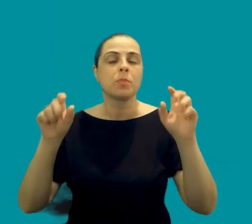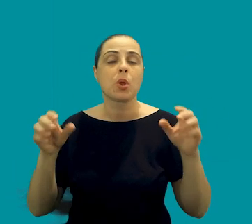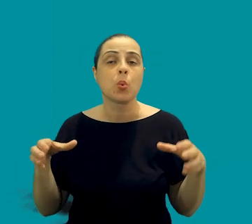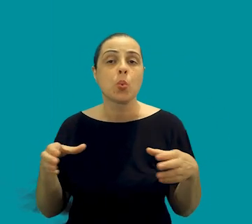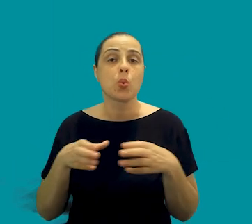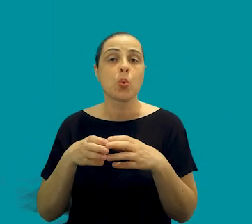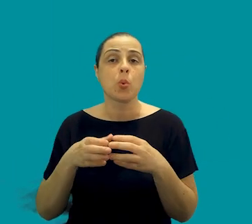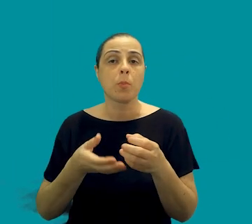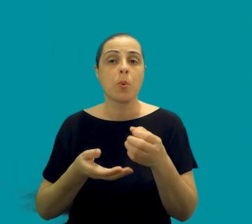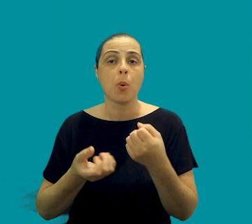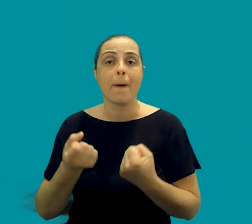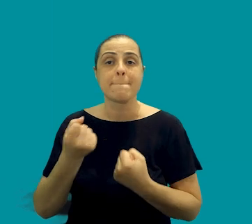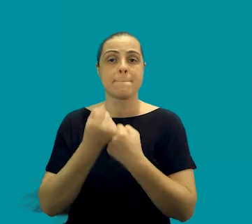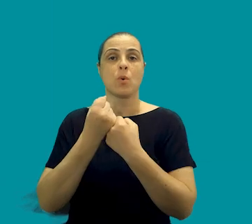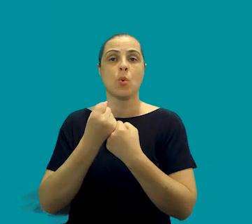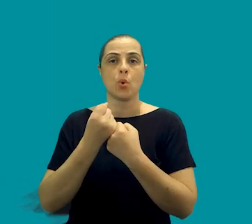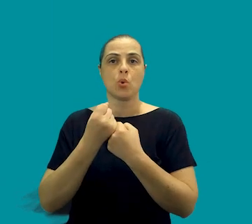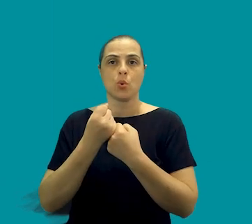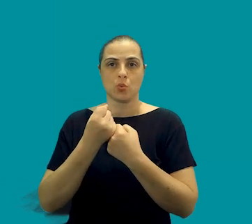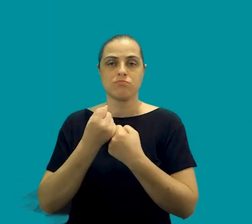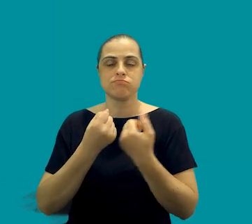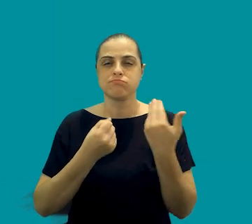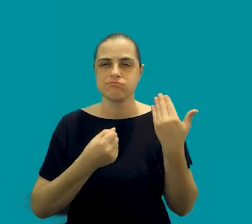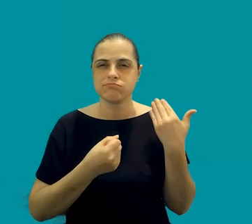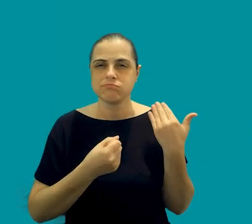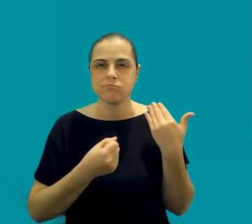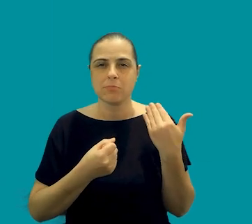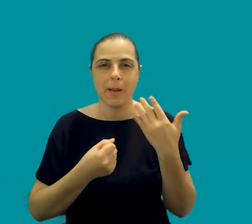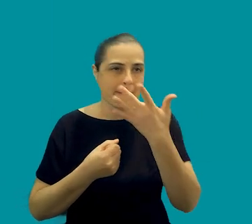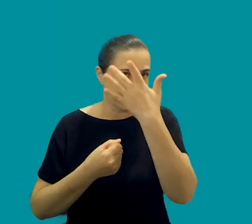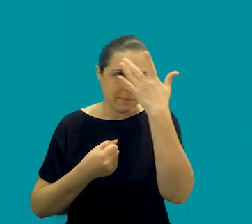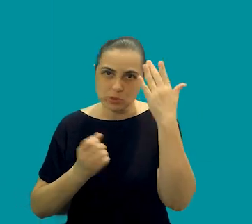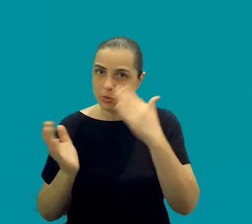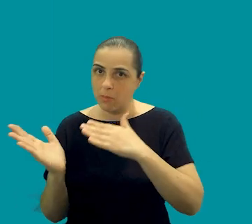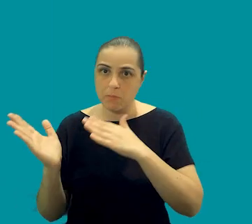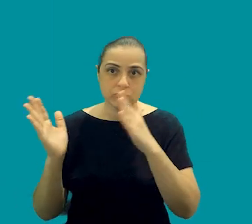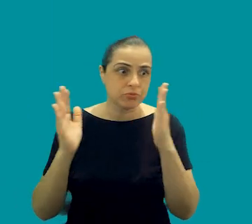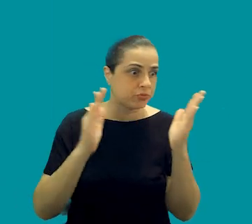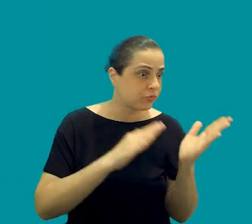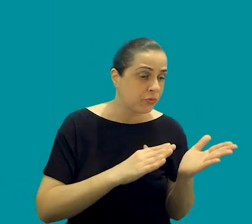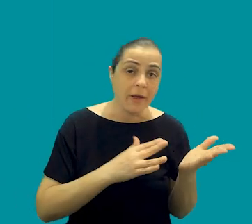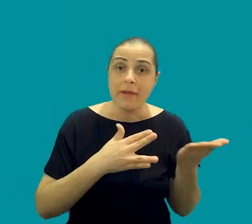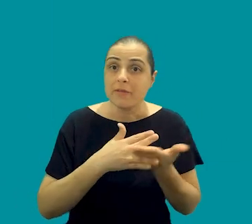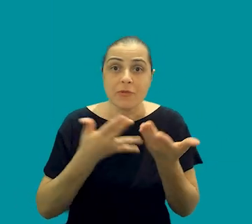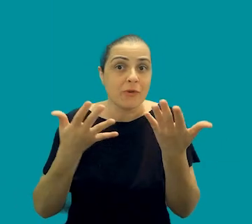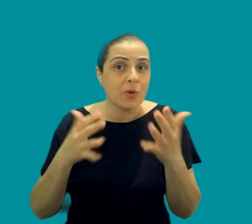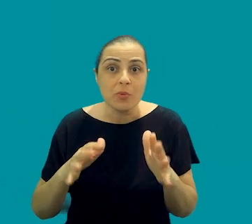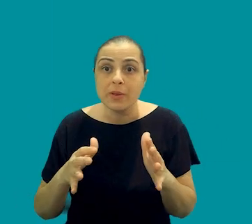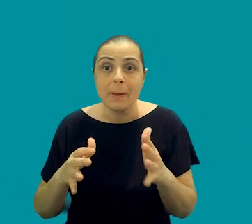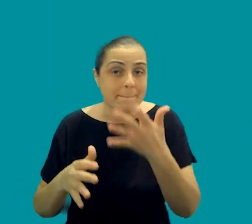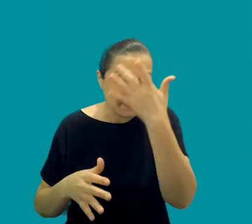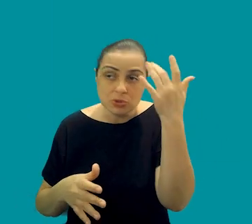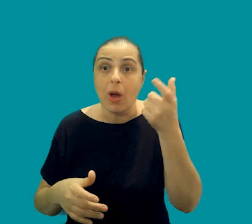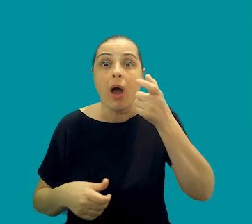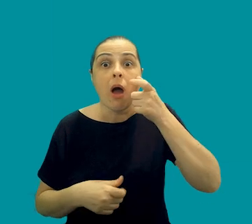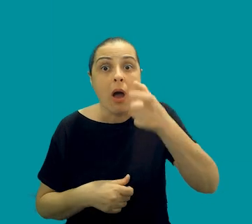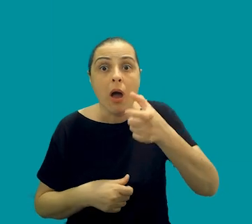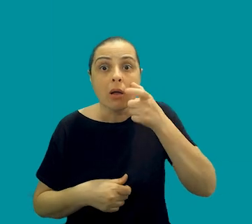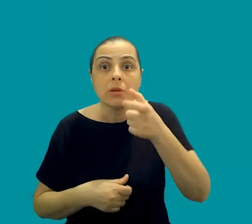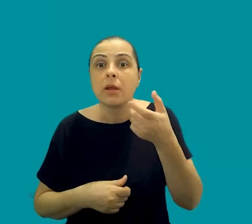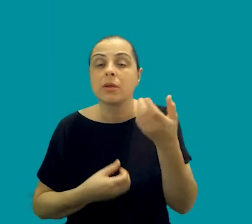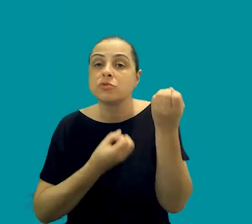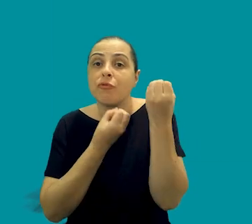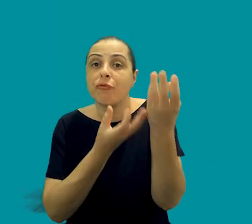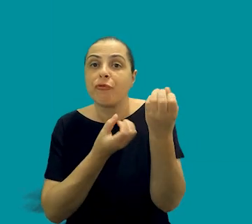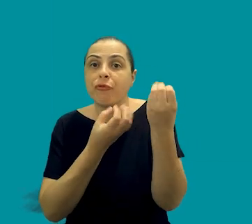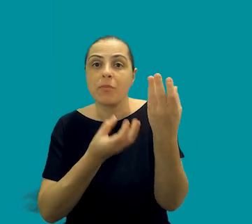apoio, foi uma aula que a gente não teve intervalo praticamente, estava todo mundo, assim, muito interessado em saber,